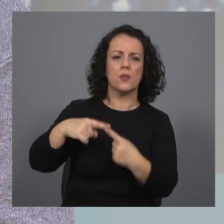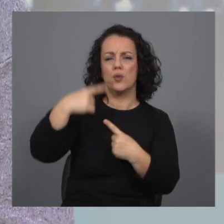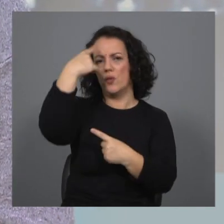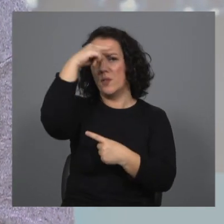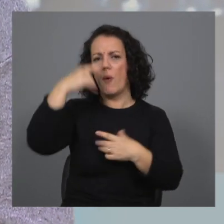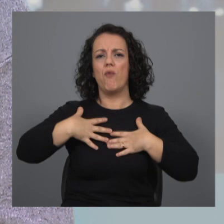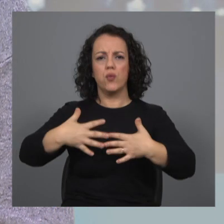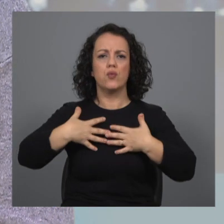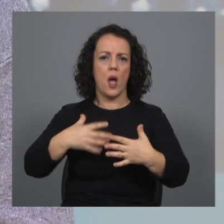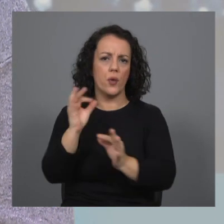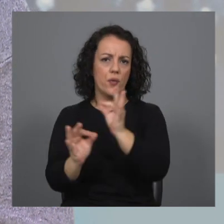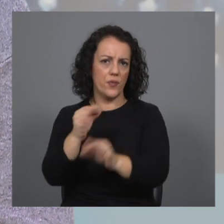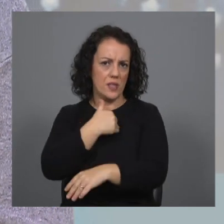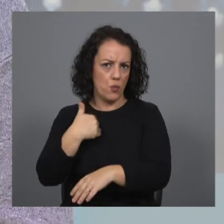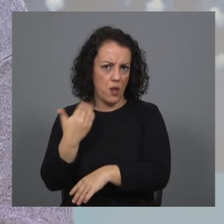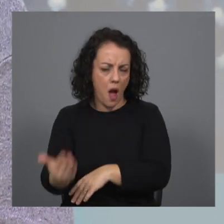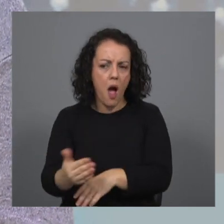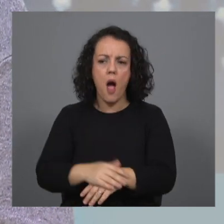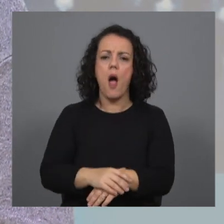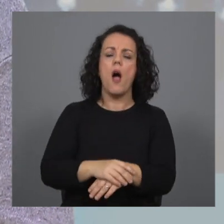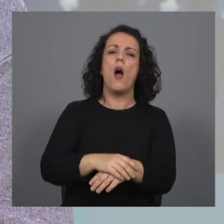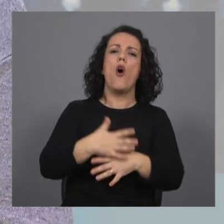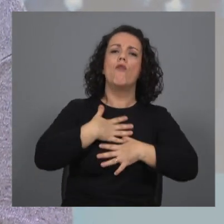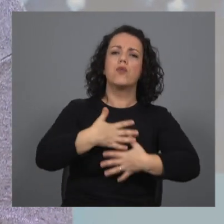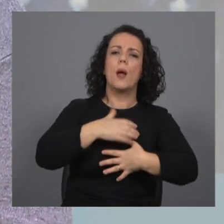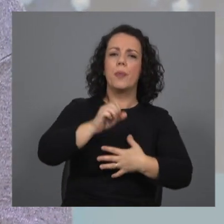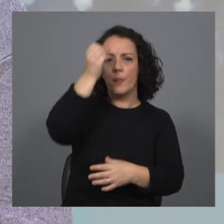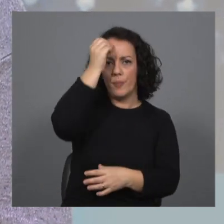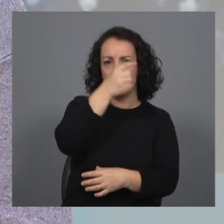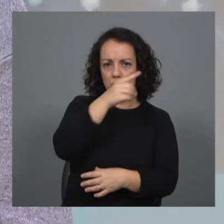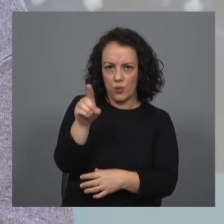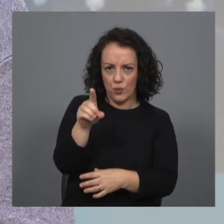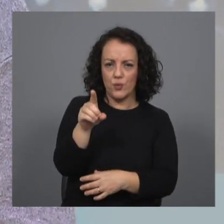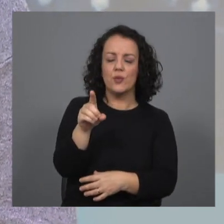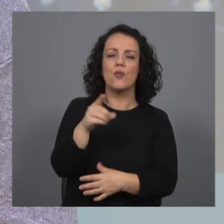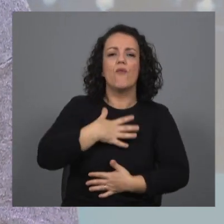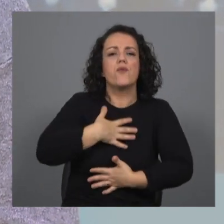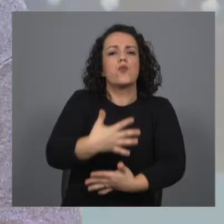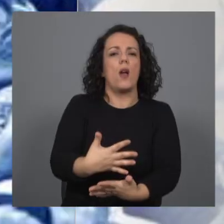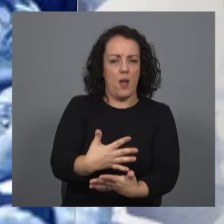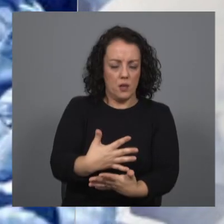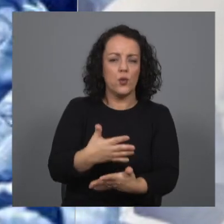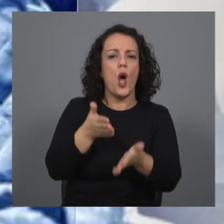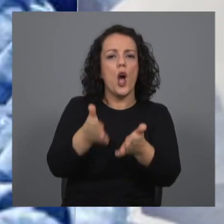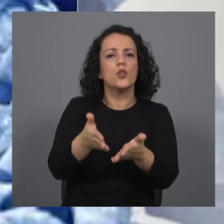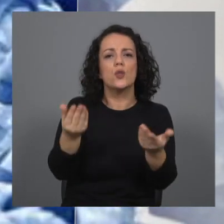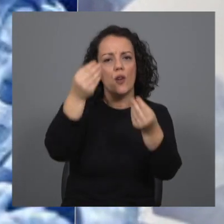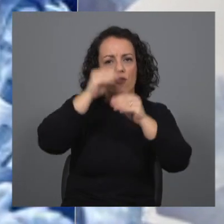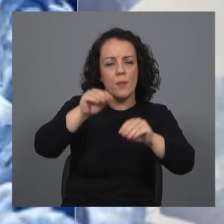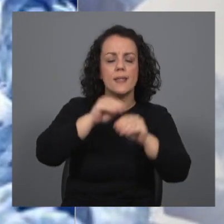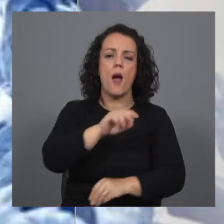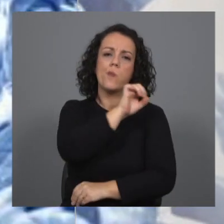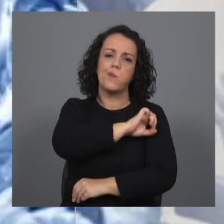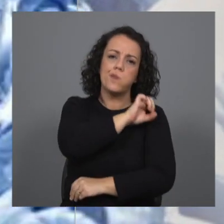de saúde, temos voluntários professores que ajudam na formação nas áreas de